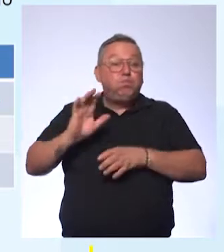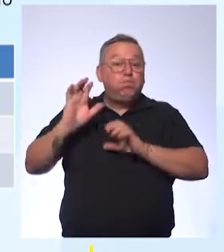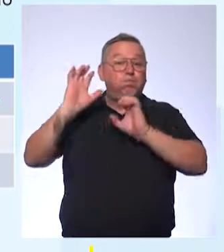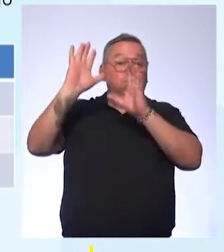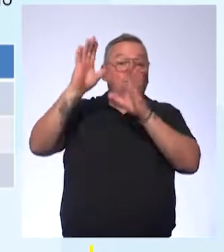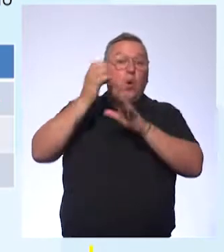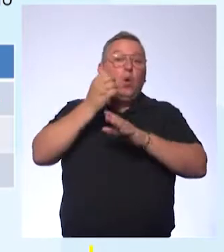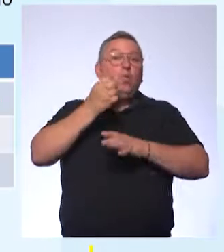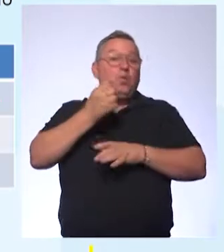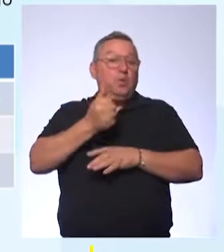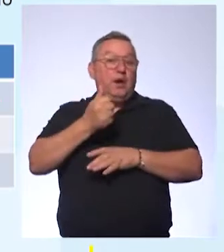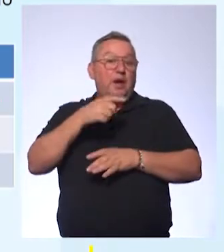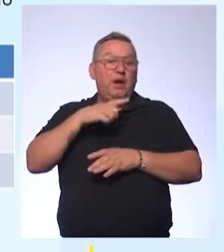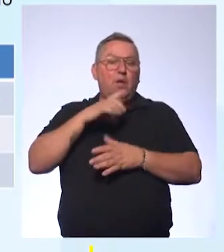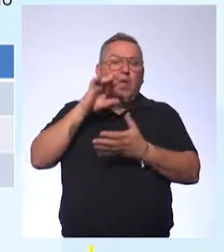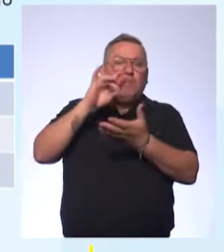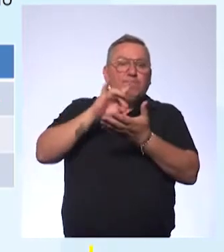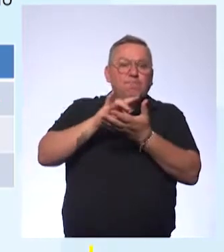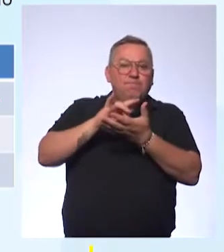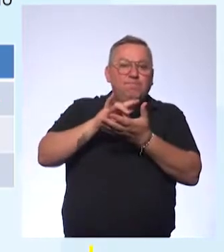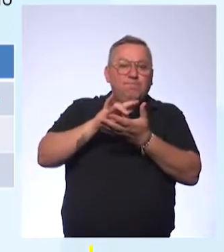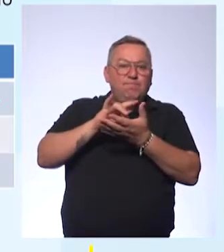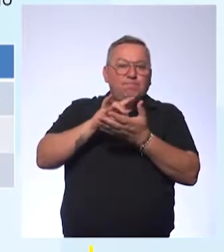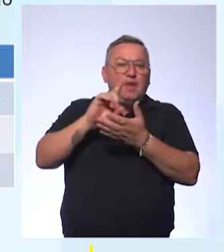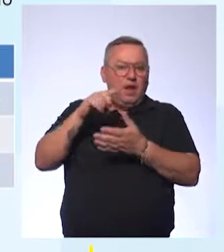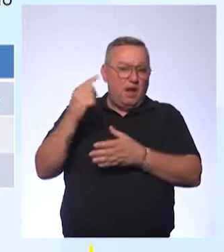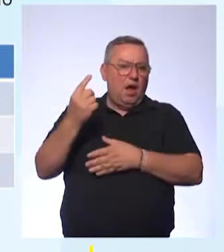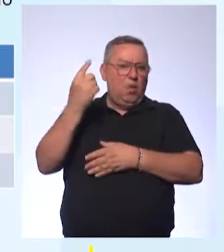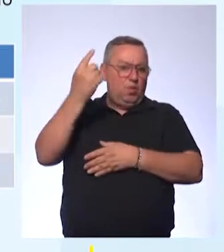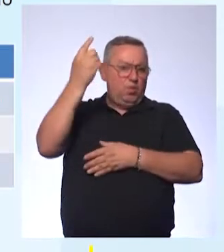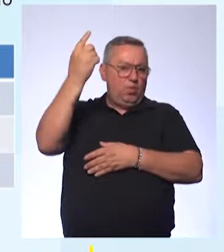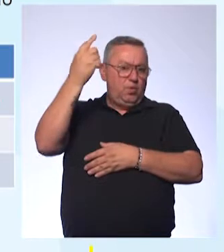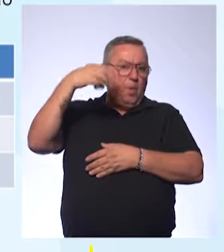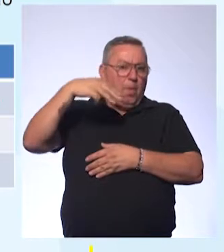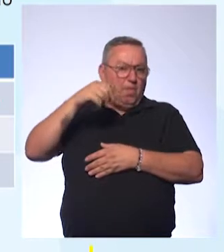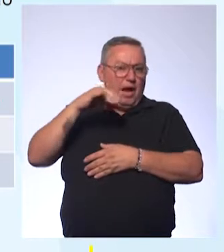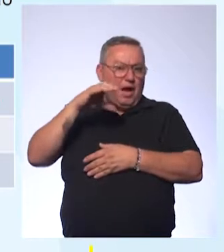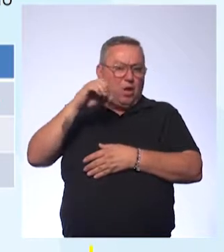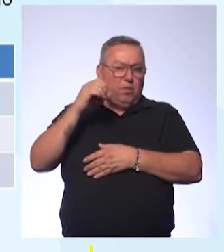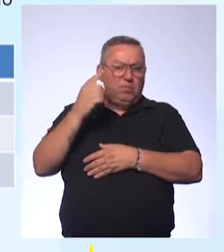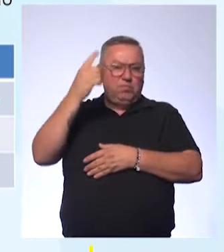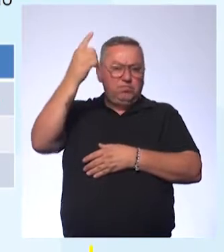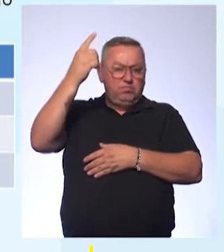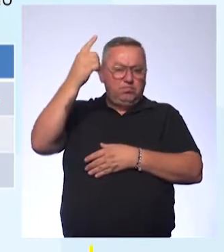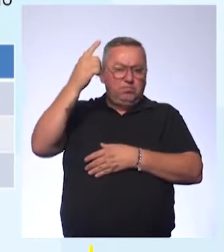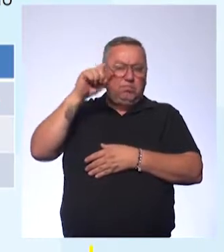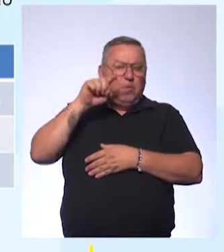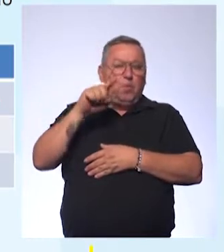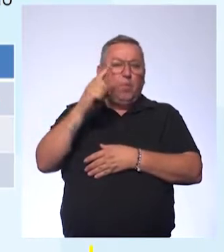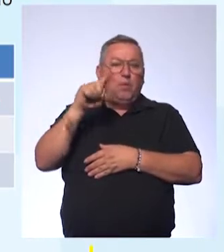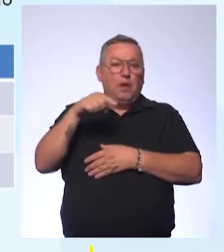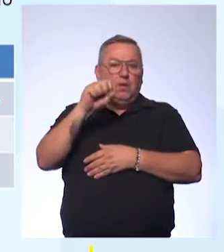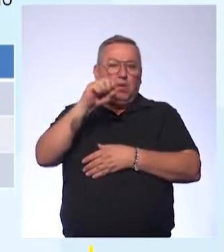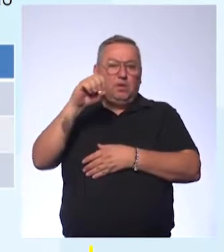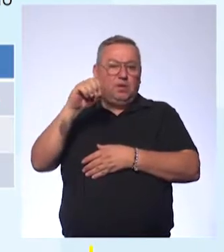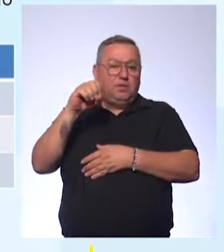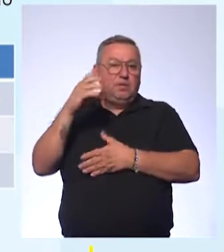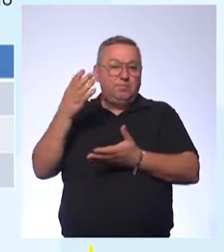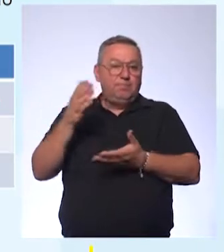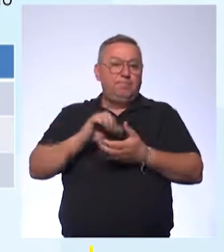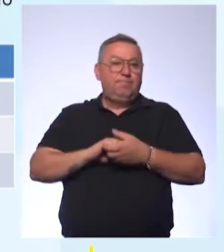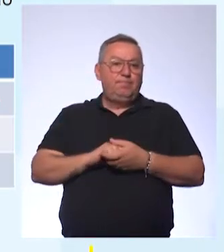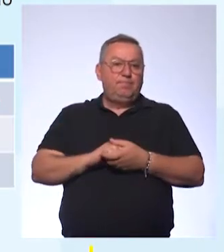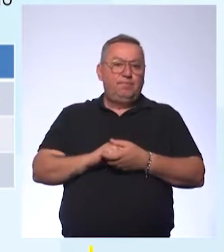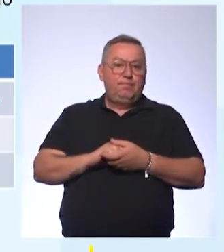tenho um fato e tenho uma opinião. Qual é o fato? O Marcos, ele é alto. Ele deve ter, sei lá, 1,80 de altura, então ele é alto, né?